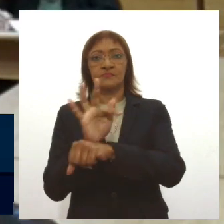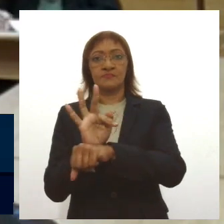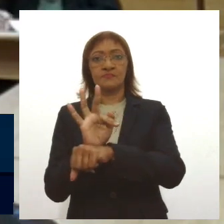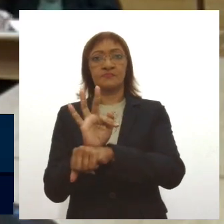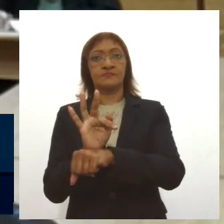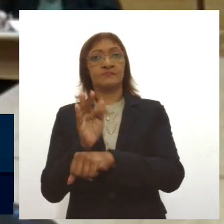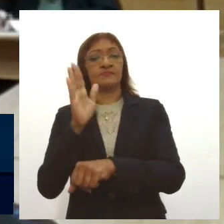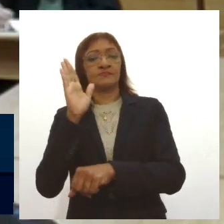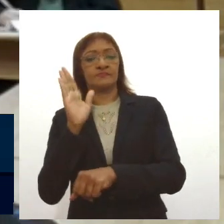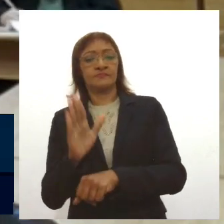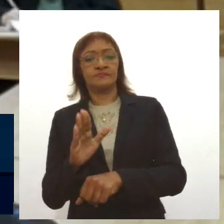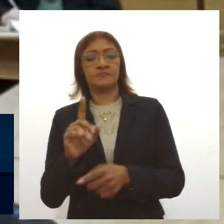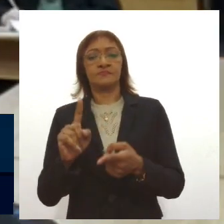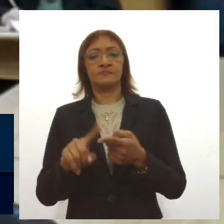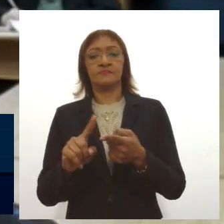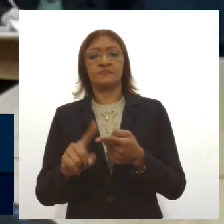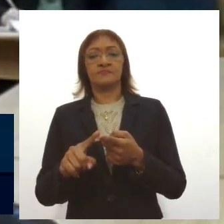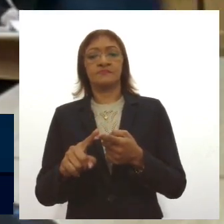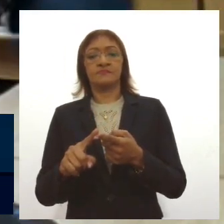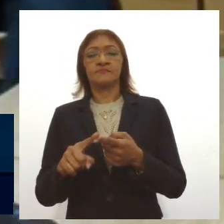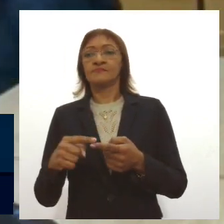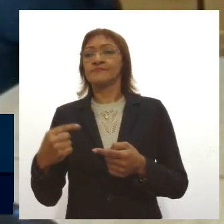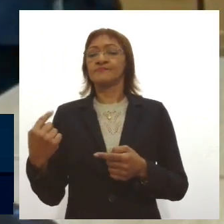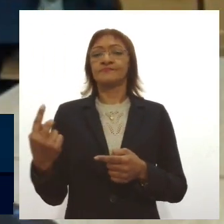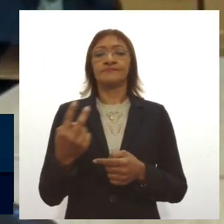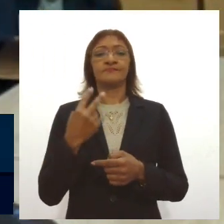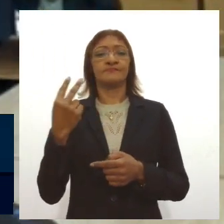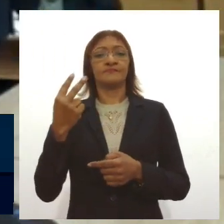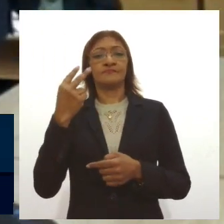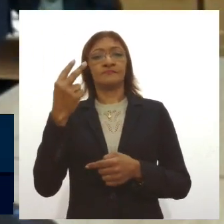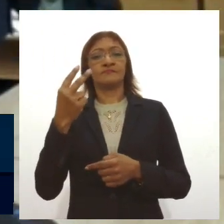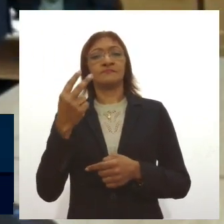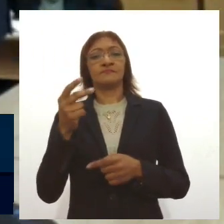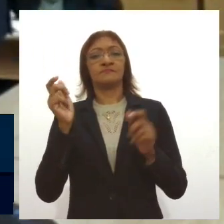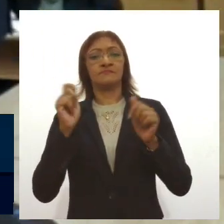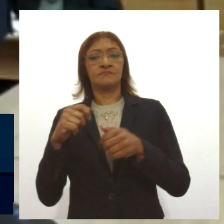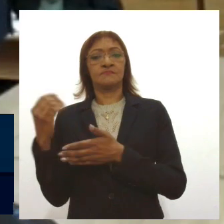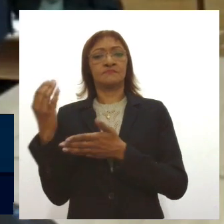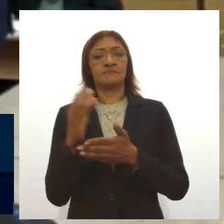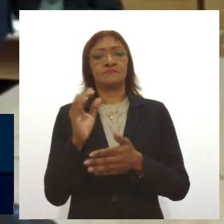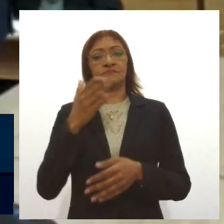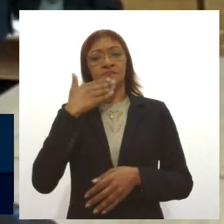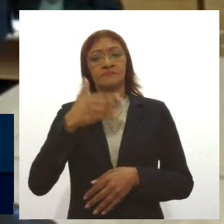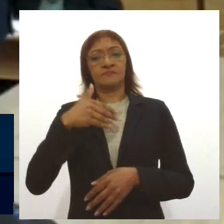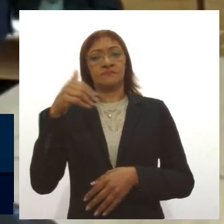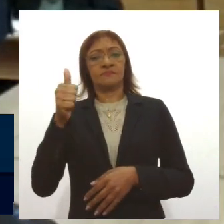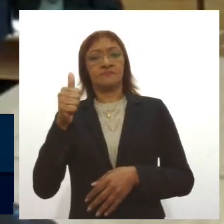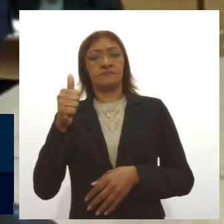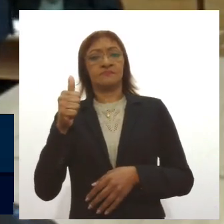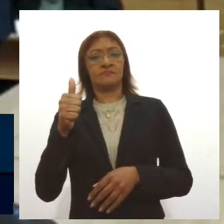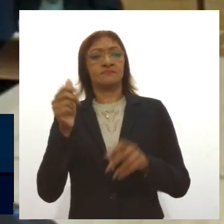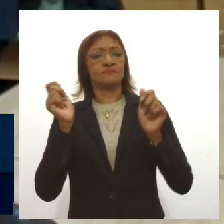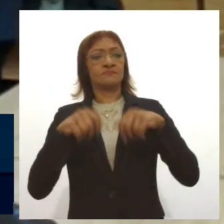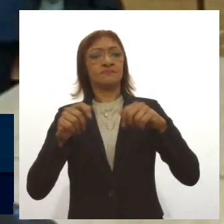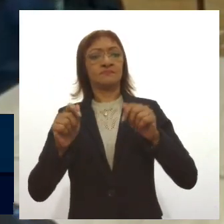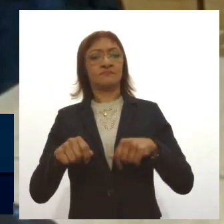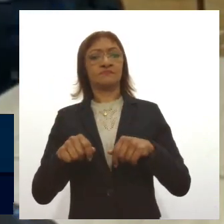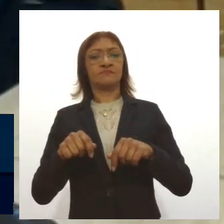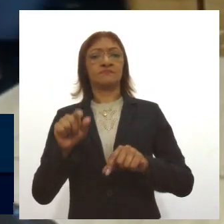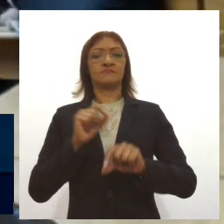passa a ser um instrumento de gestão valoroso e ela não pode ser encarada como mais um imposto. Notadamente que isso vai demandar um